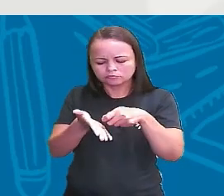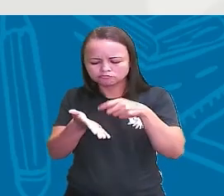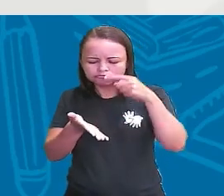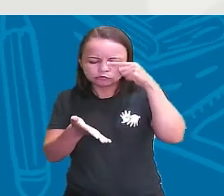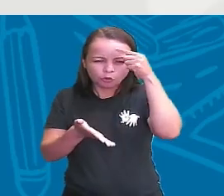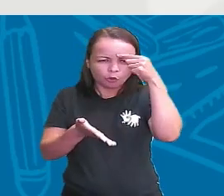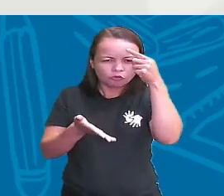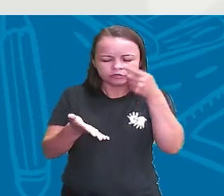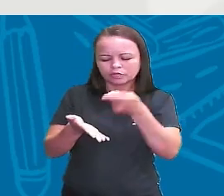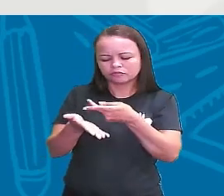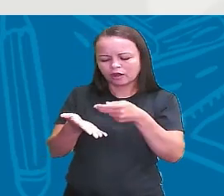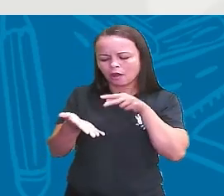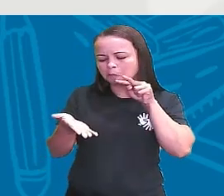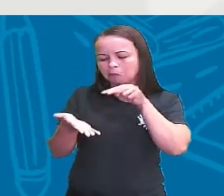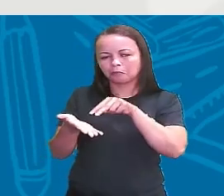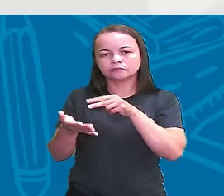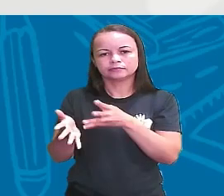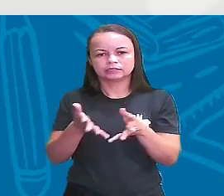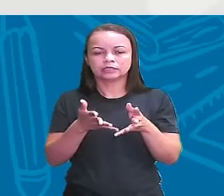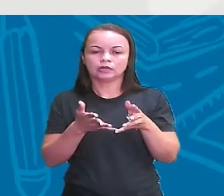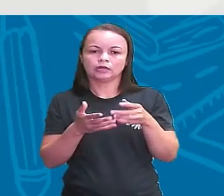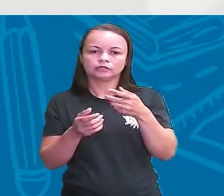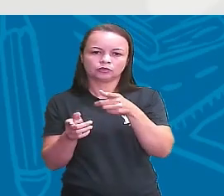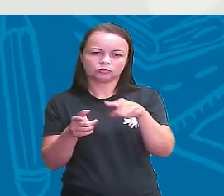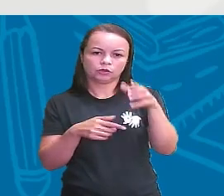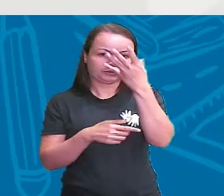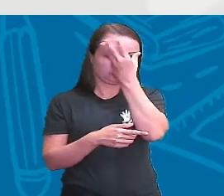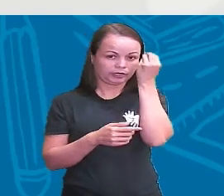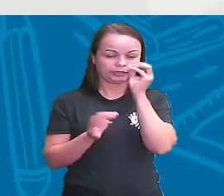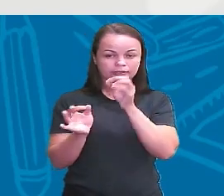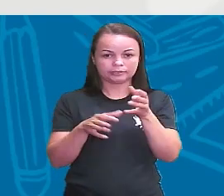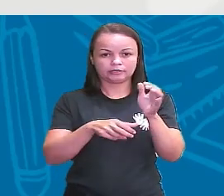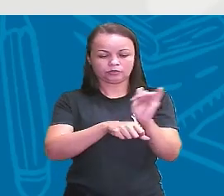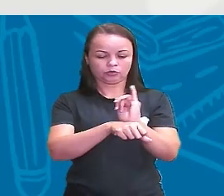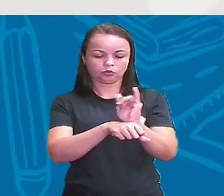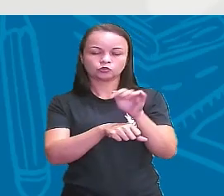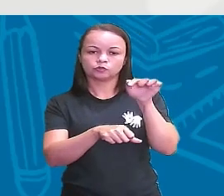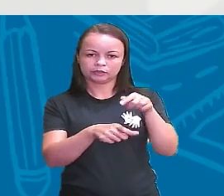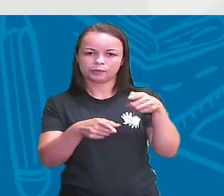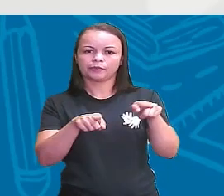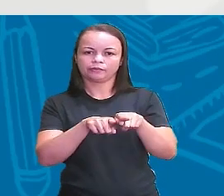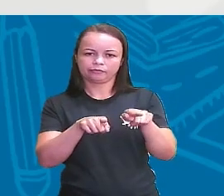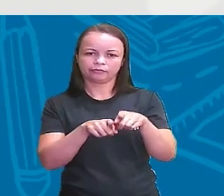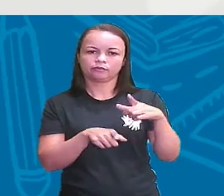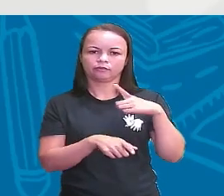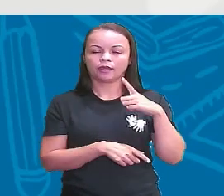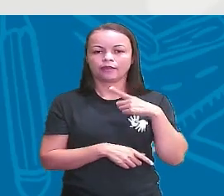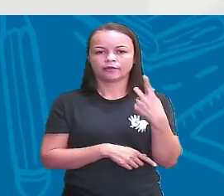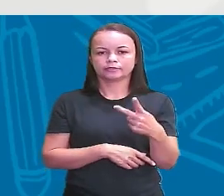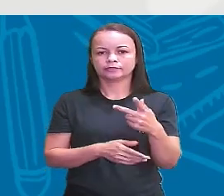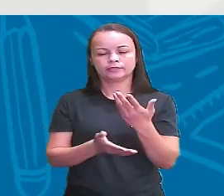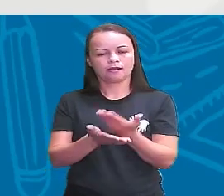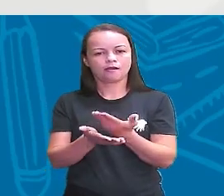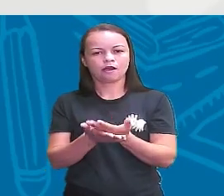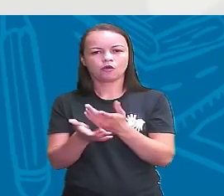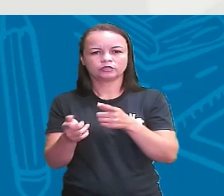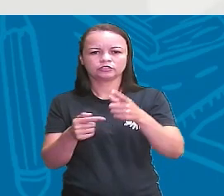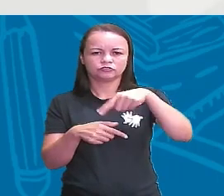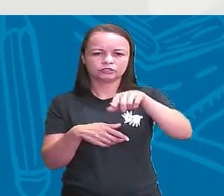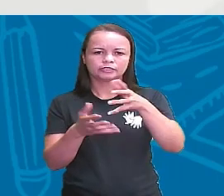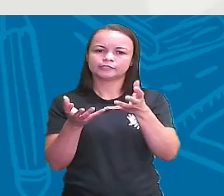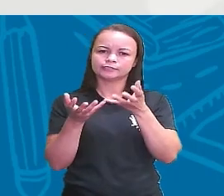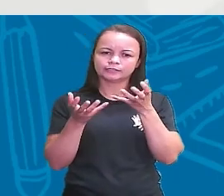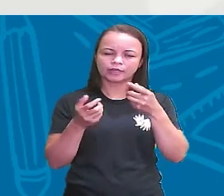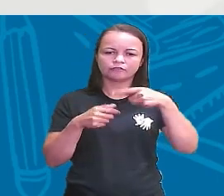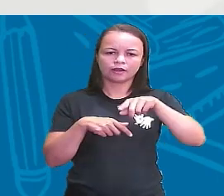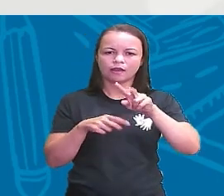E não esquece que essas aulas também ficam gravadas no canal do YouTube, então sempre que você quiser é só ir lá, acessar e assistir